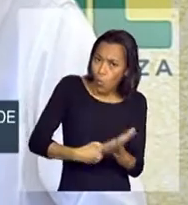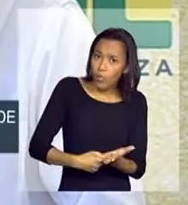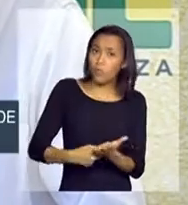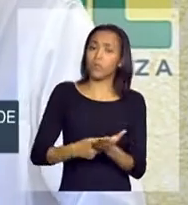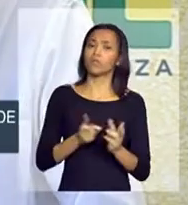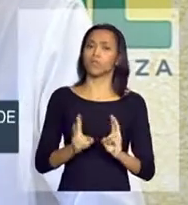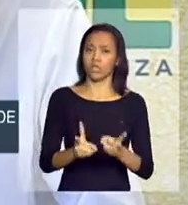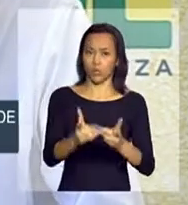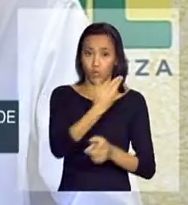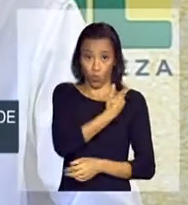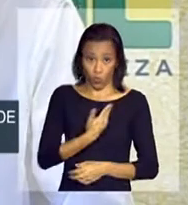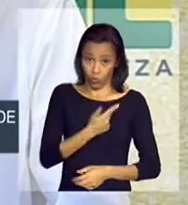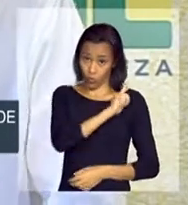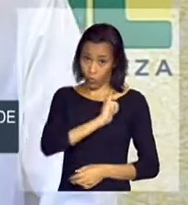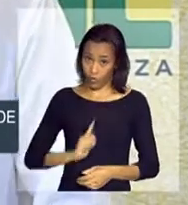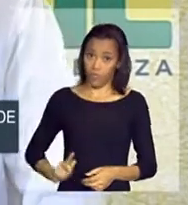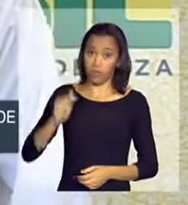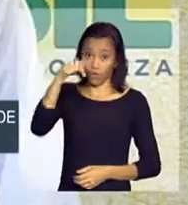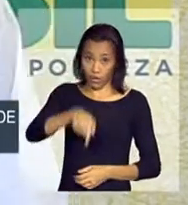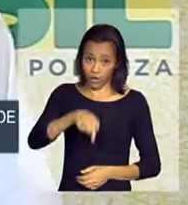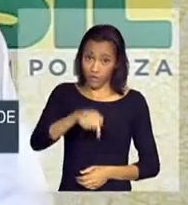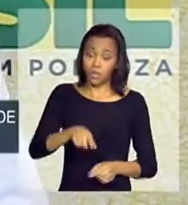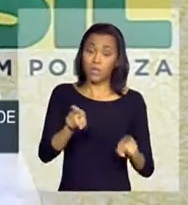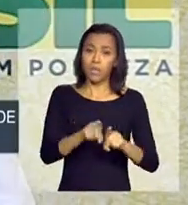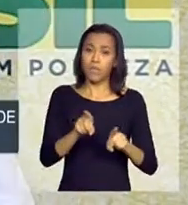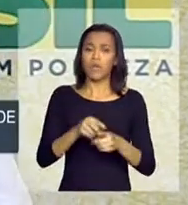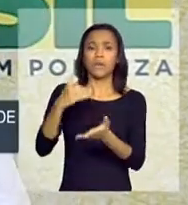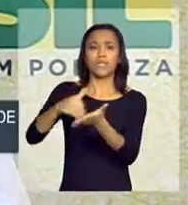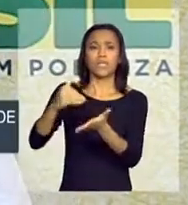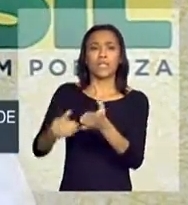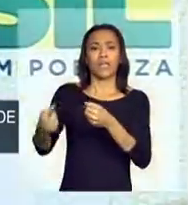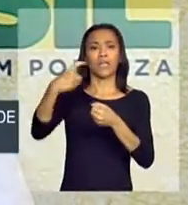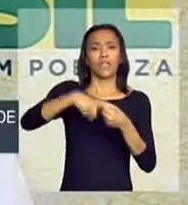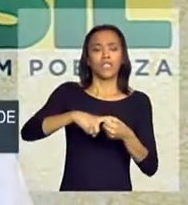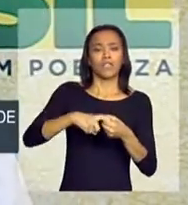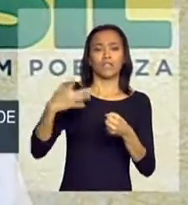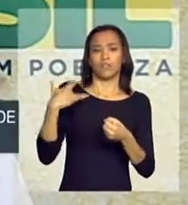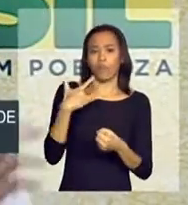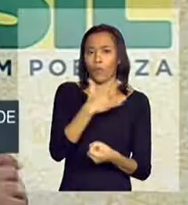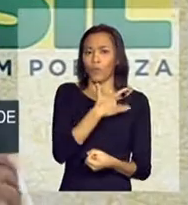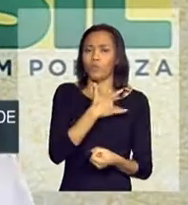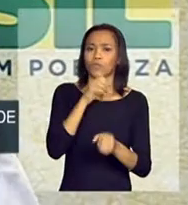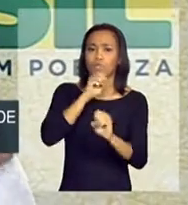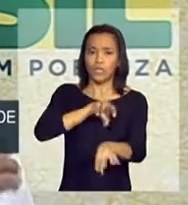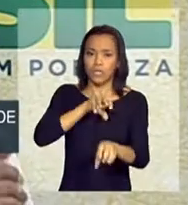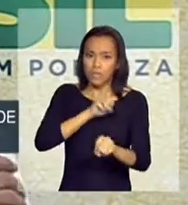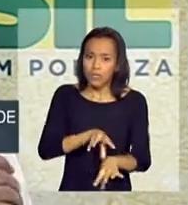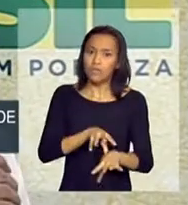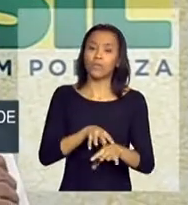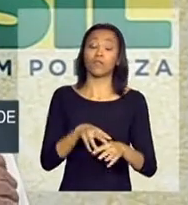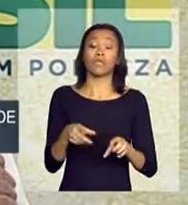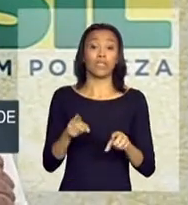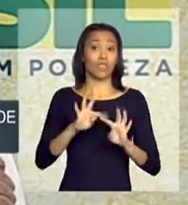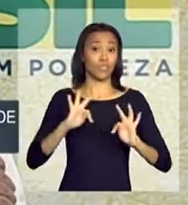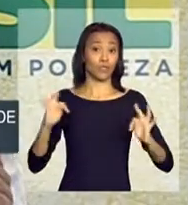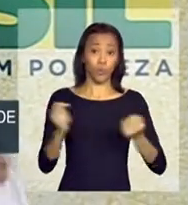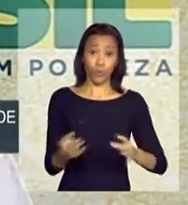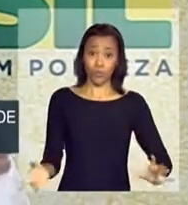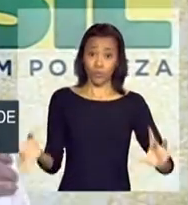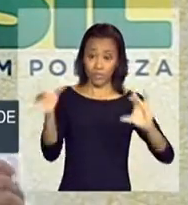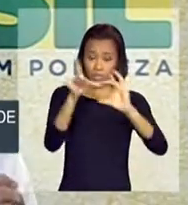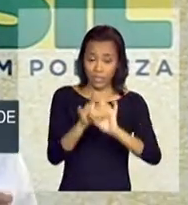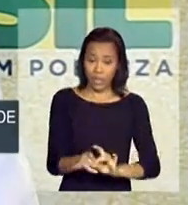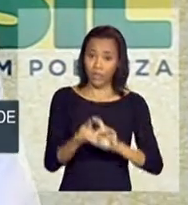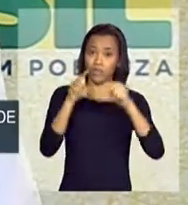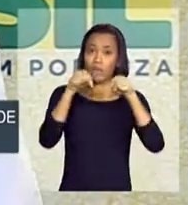do governo do Distrito Federal da secretaria de educação da Secretaria de Saúde com as nossas equipes saúde da família estamos integrando a